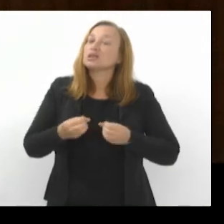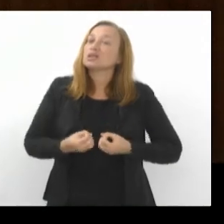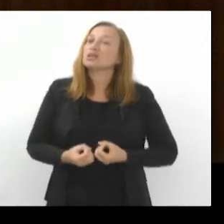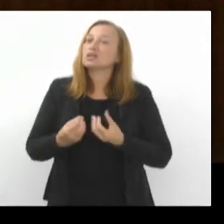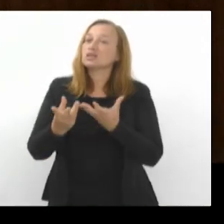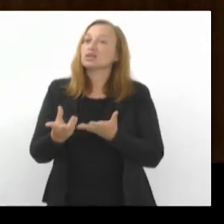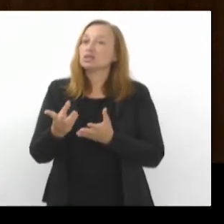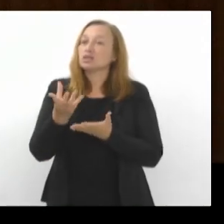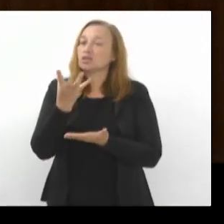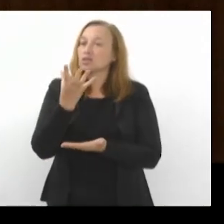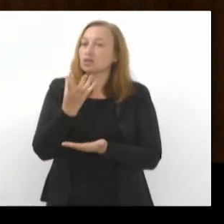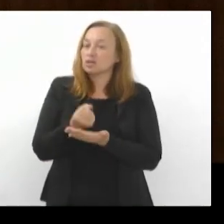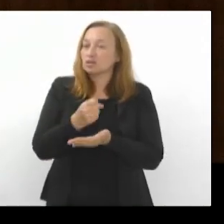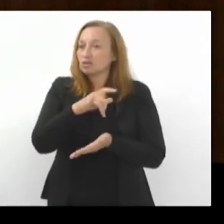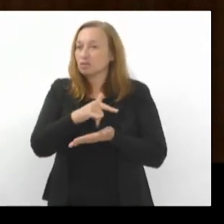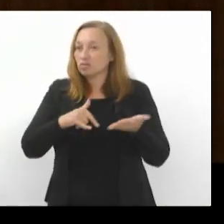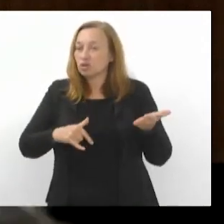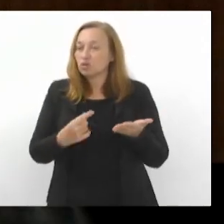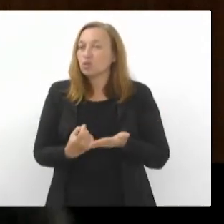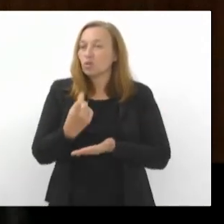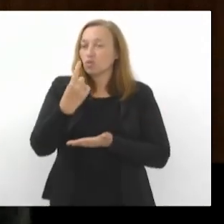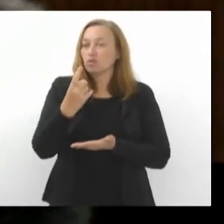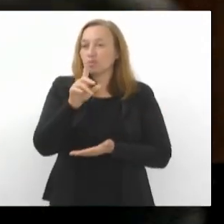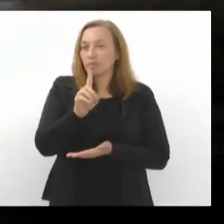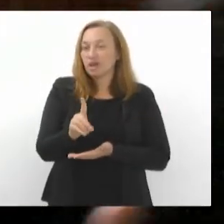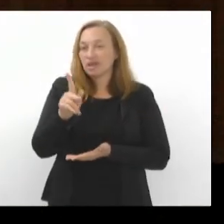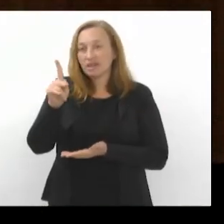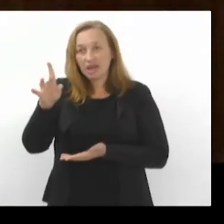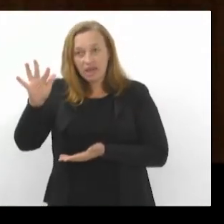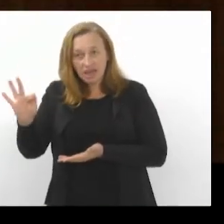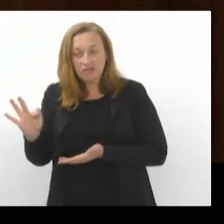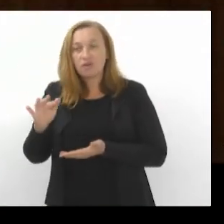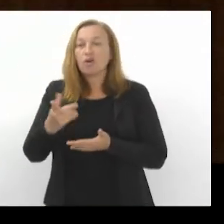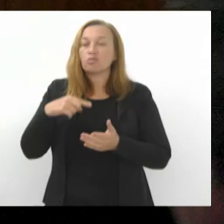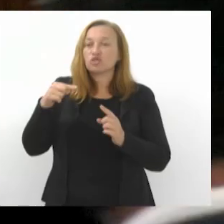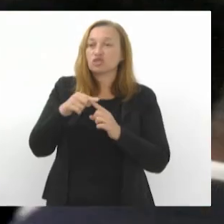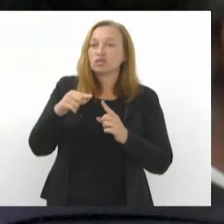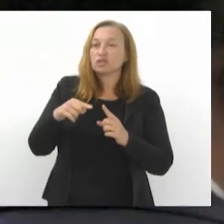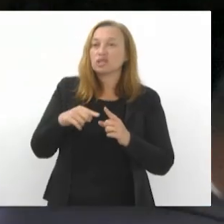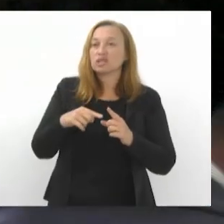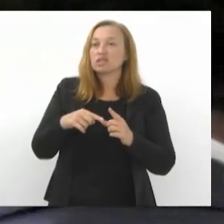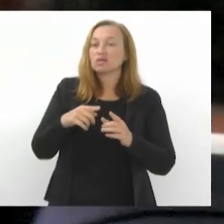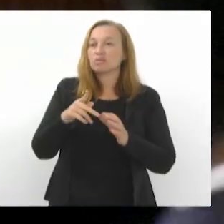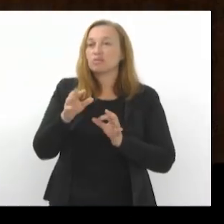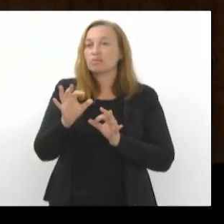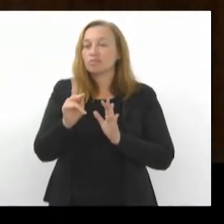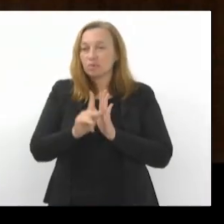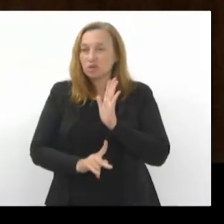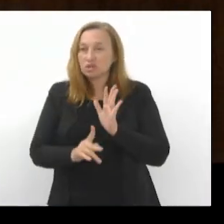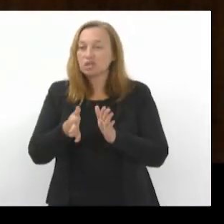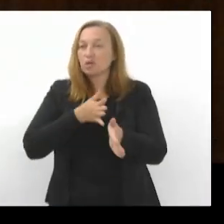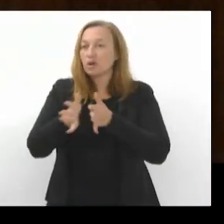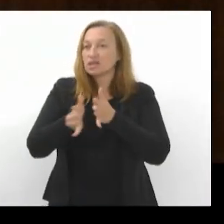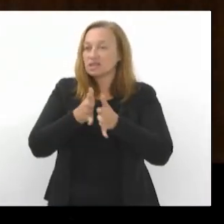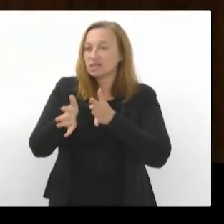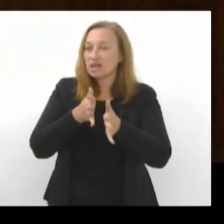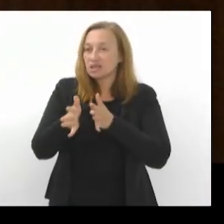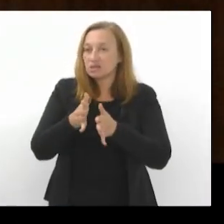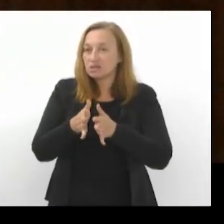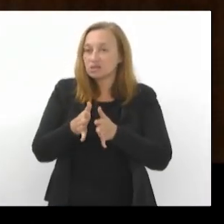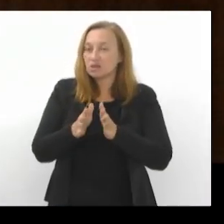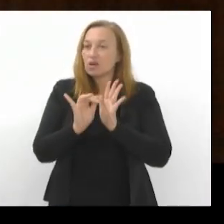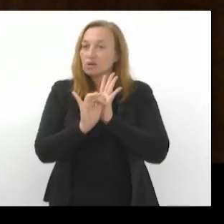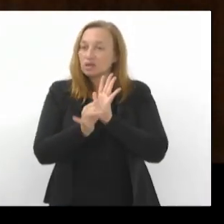documento único em formato PDF. O objetivo desse projeto é facilitar o acesso às edições do